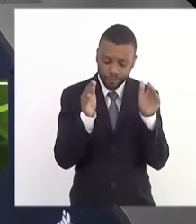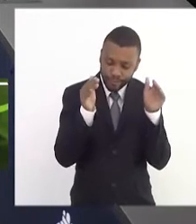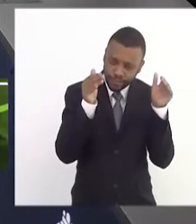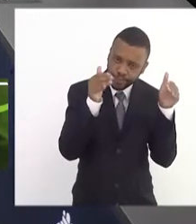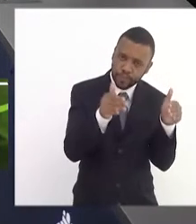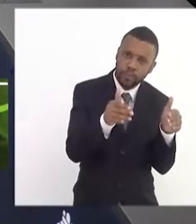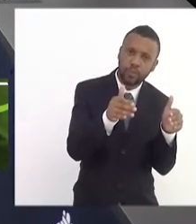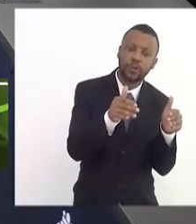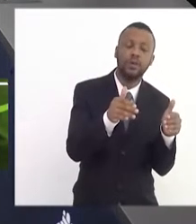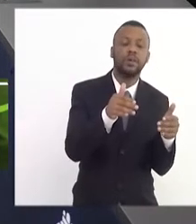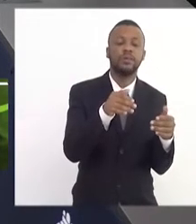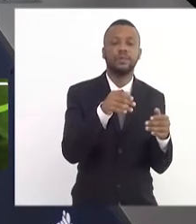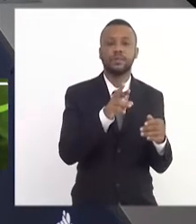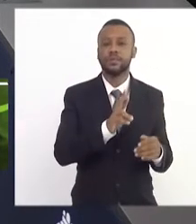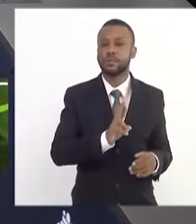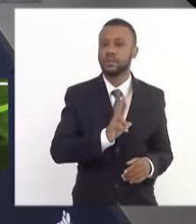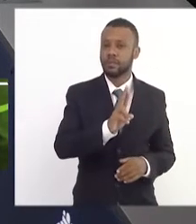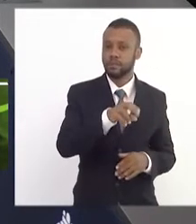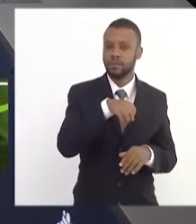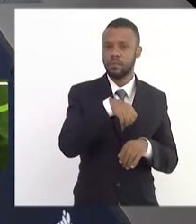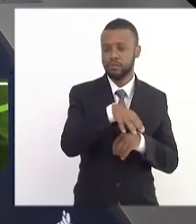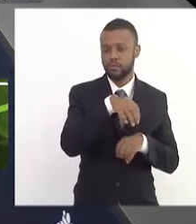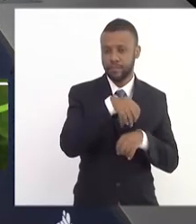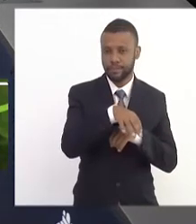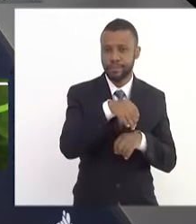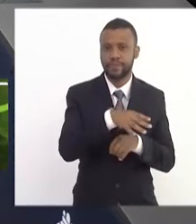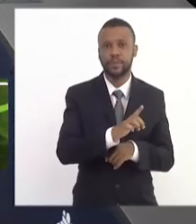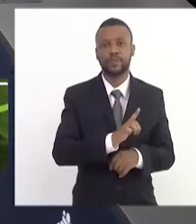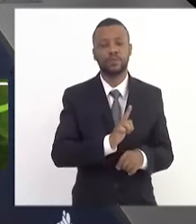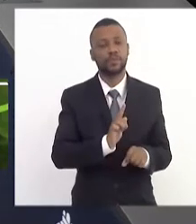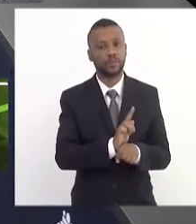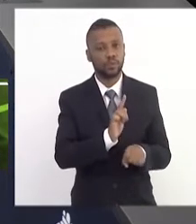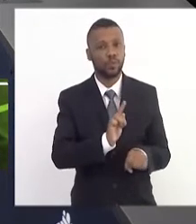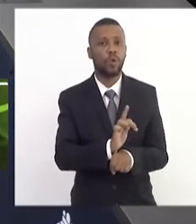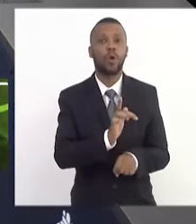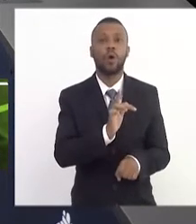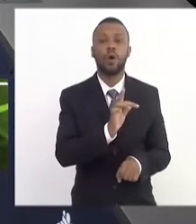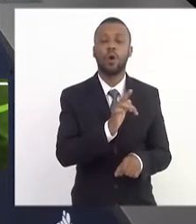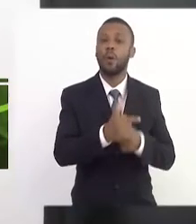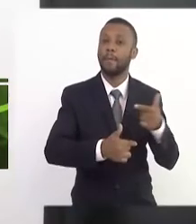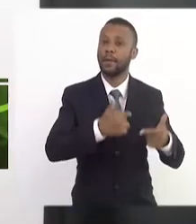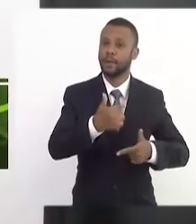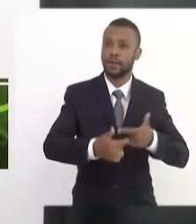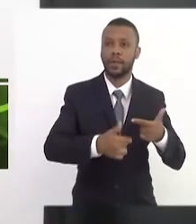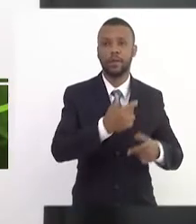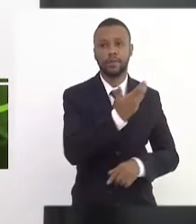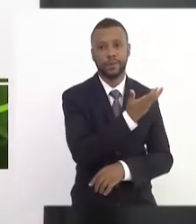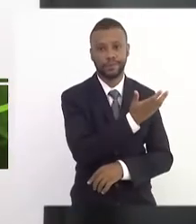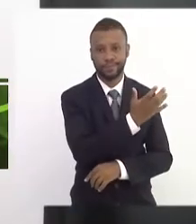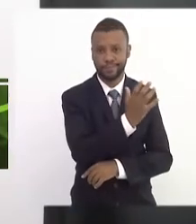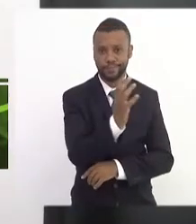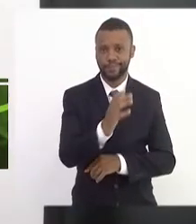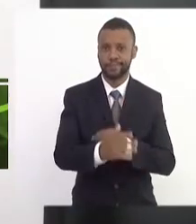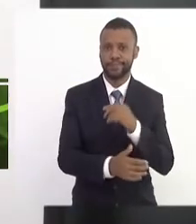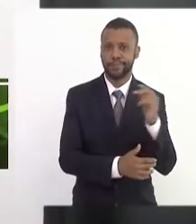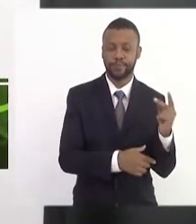foi conduzido pelo gestor operacional do Fundo da Mata Atlântica. E o outro do FECAM. E o outro foi